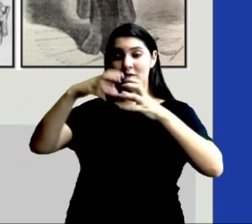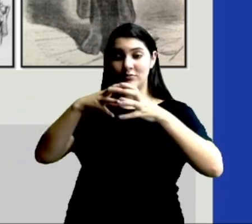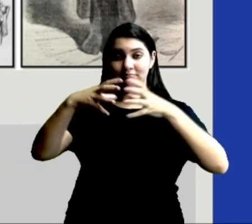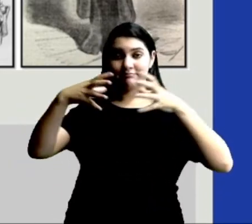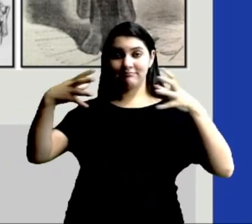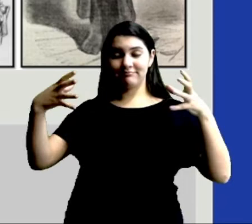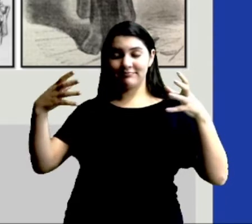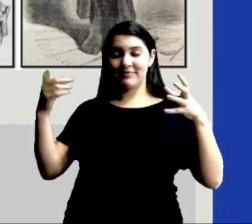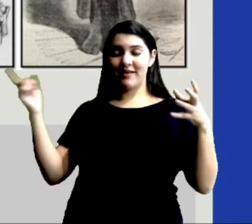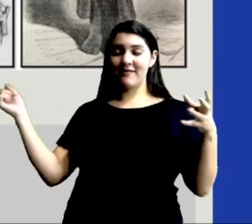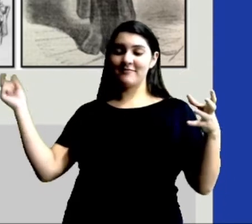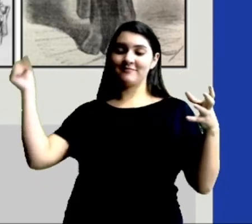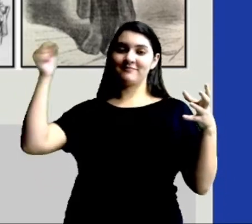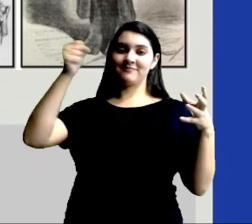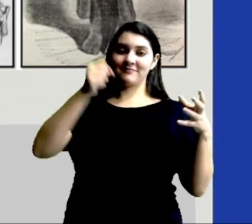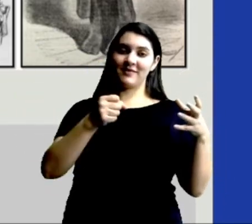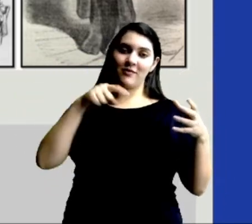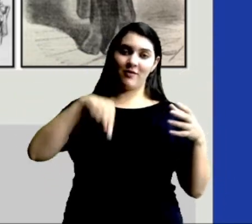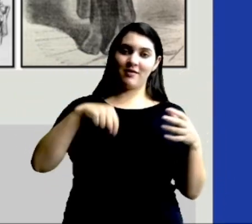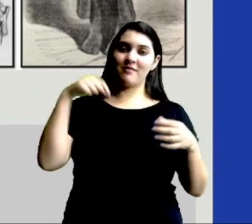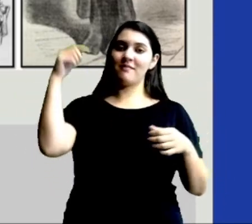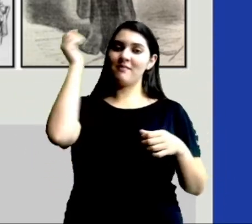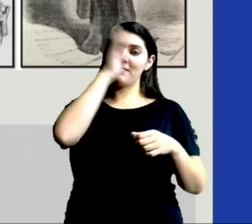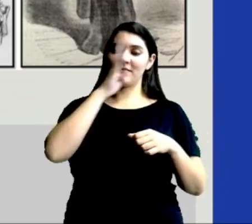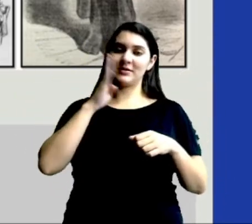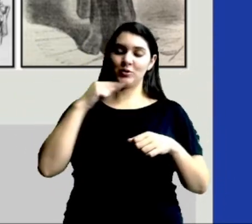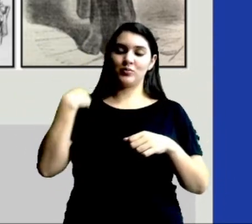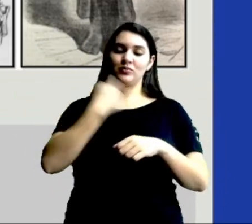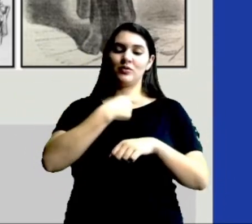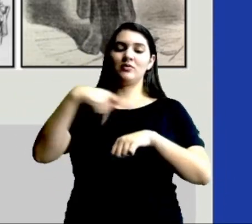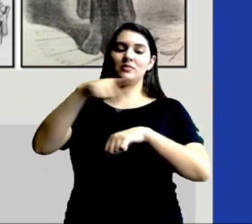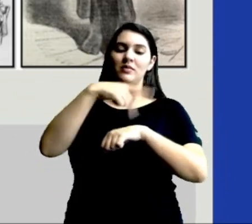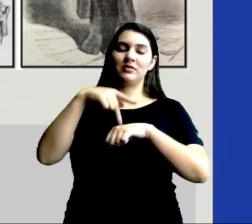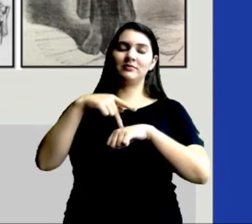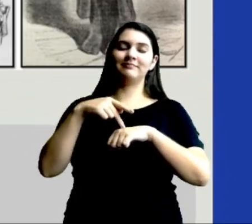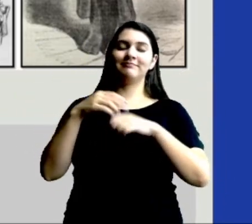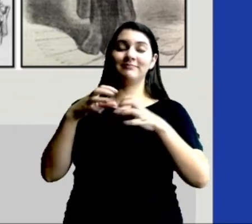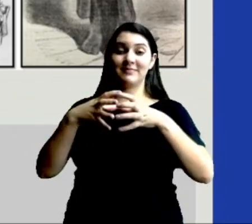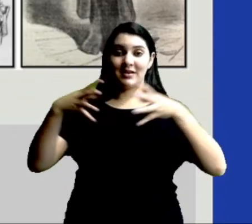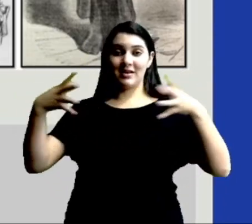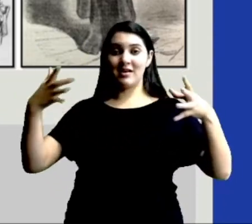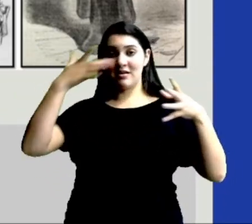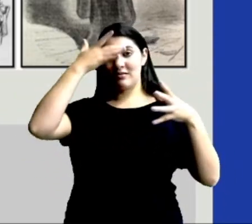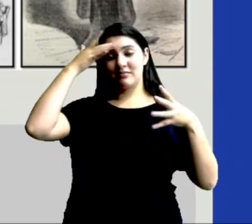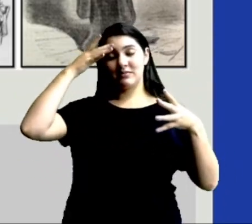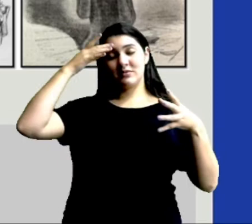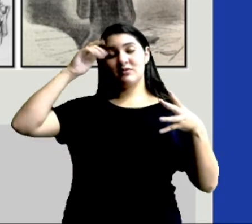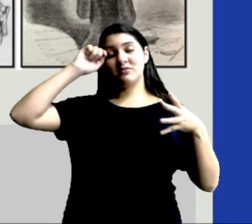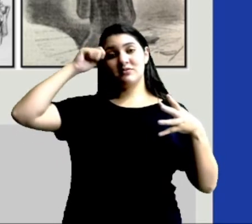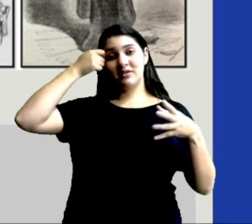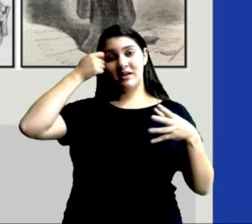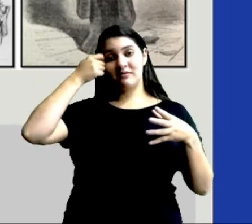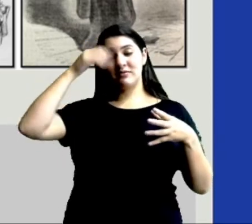para o nosso país, né? Para o Brasil. Então, a maior parte dos escravos vindo da África